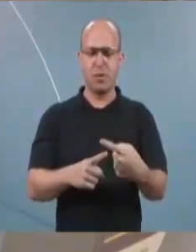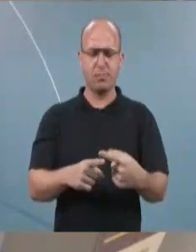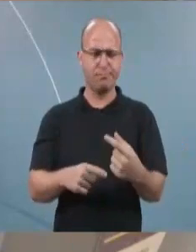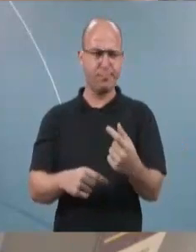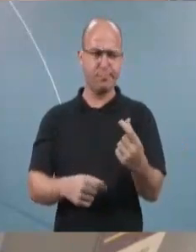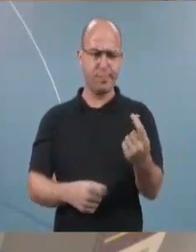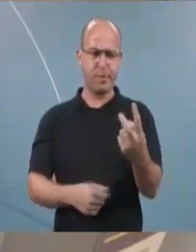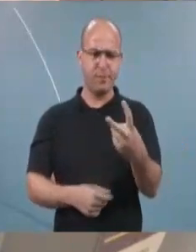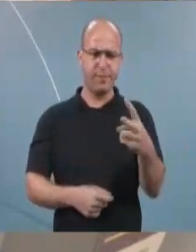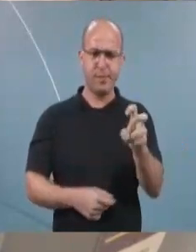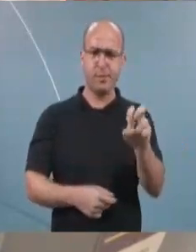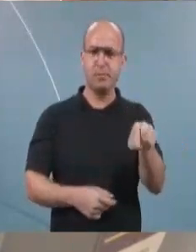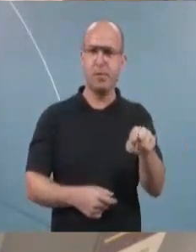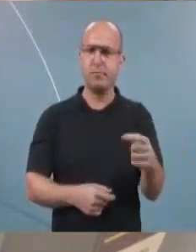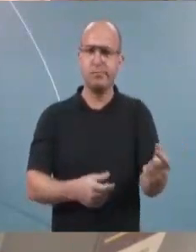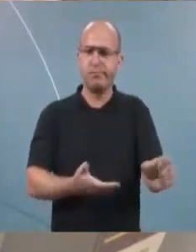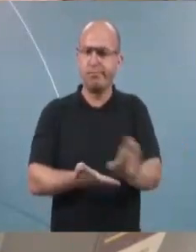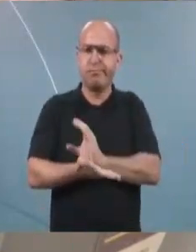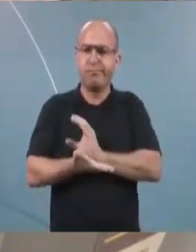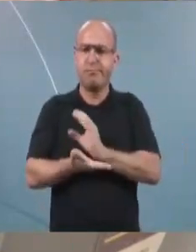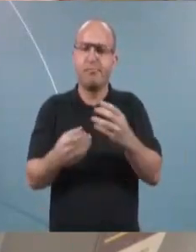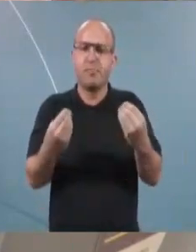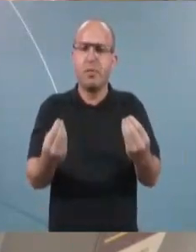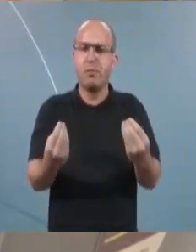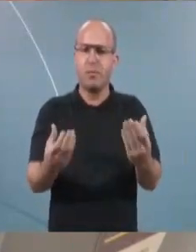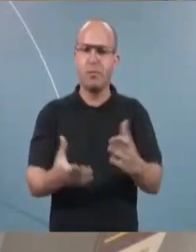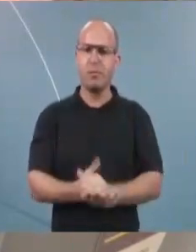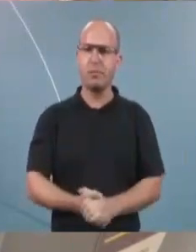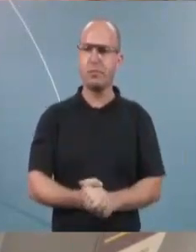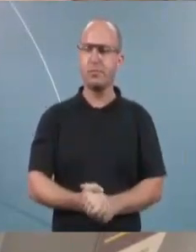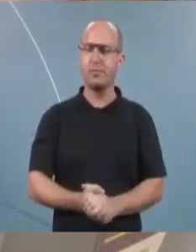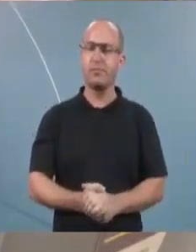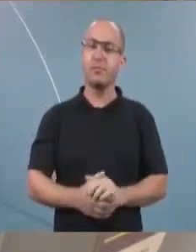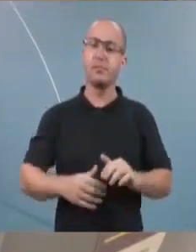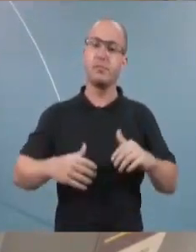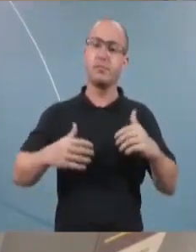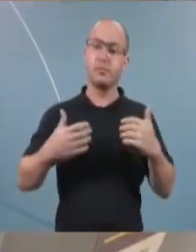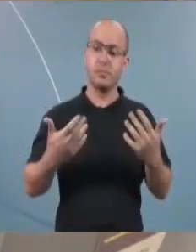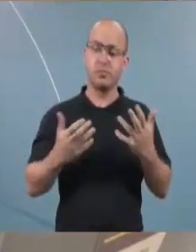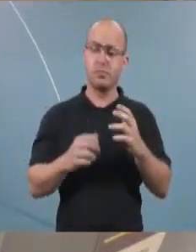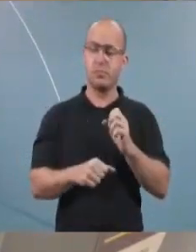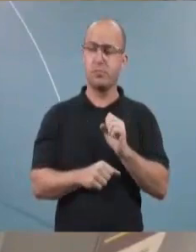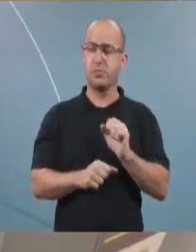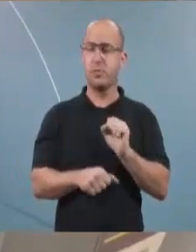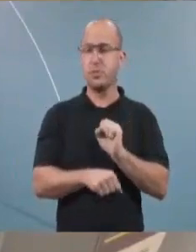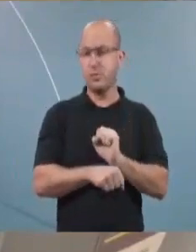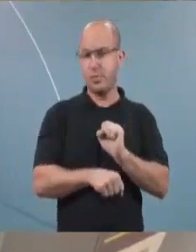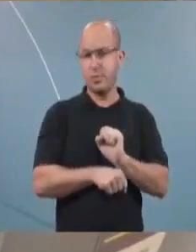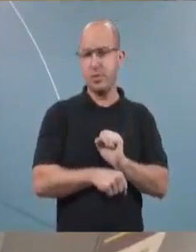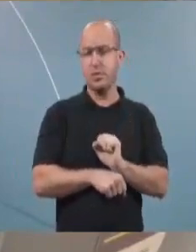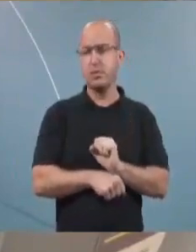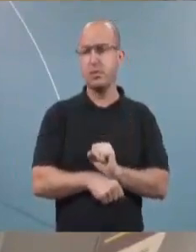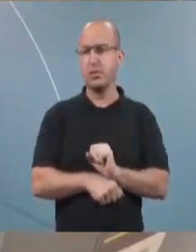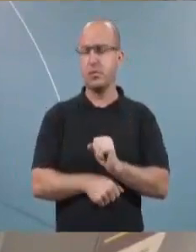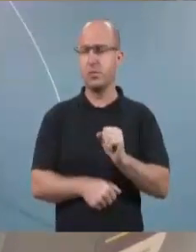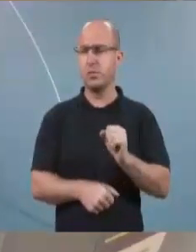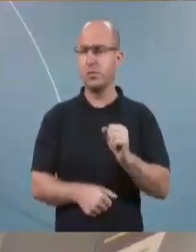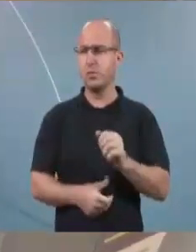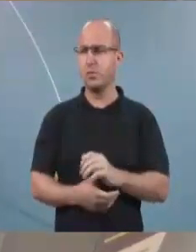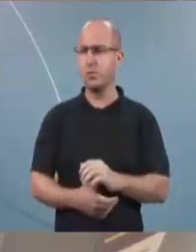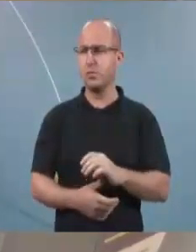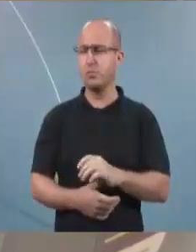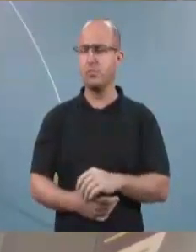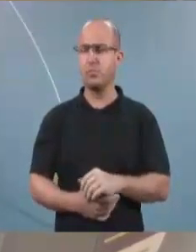25.000 ou seja Presidente eu espero que aí o estado deputada